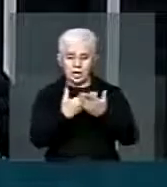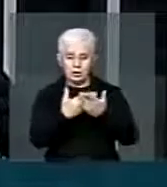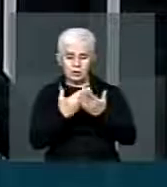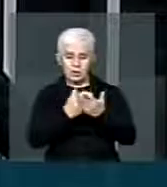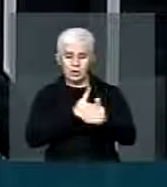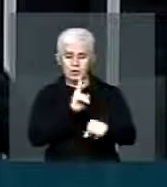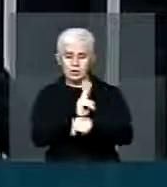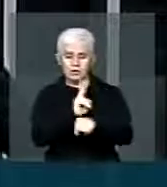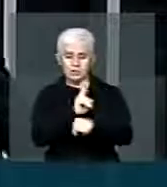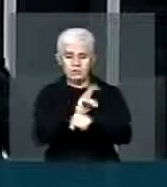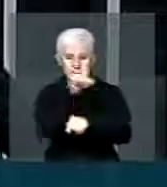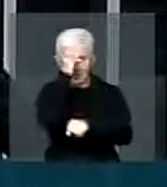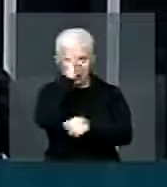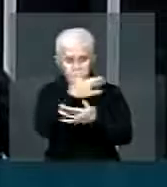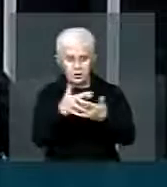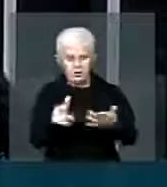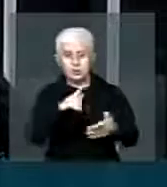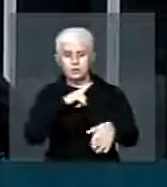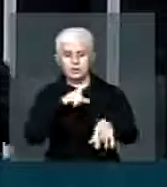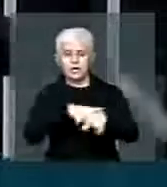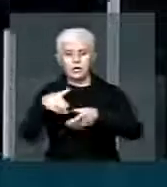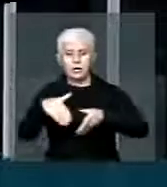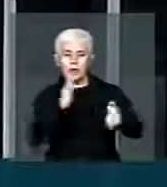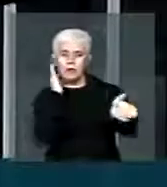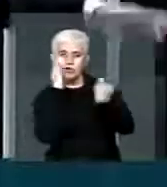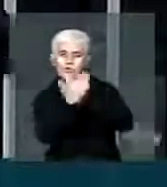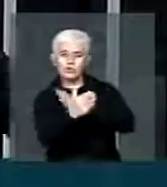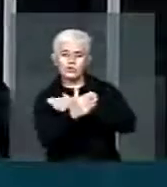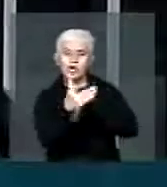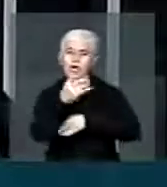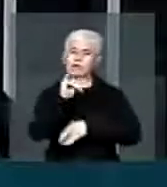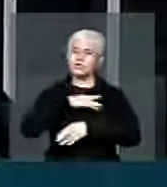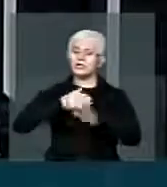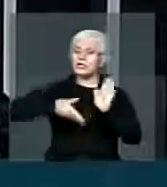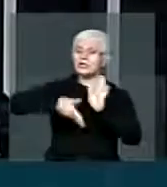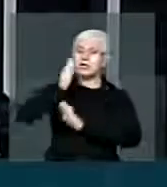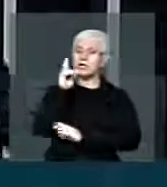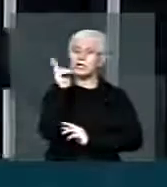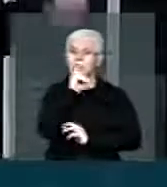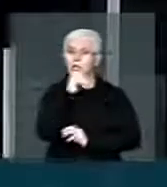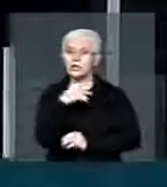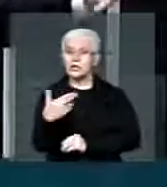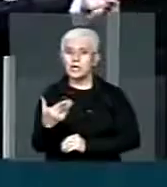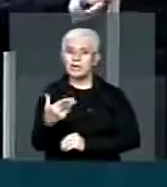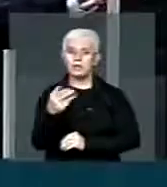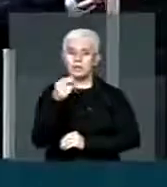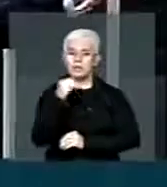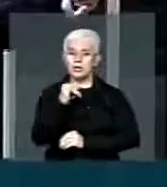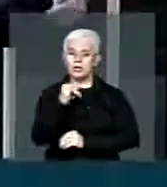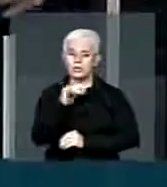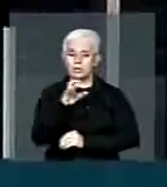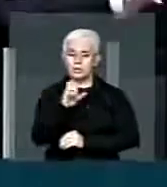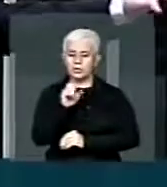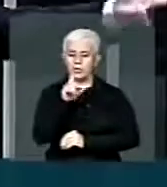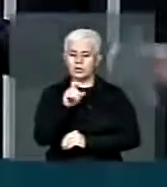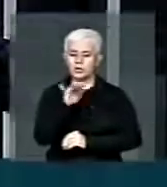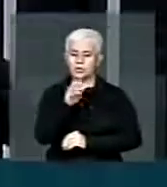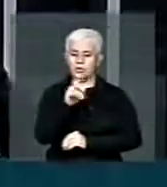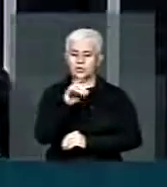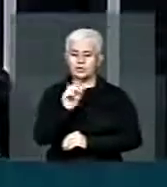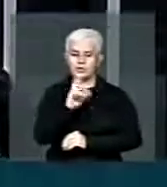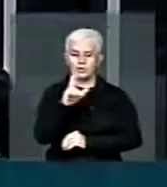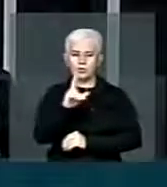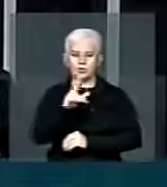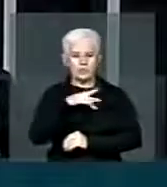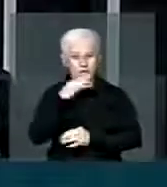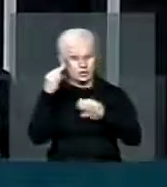se tem uma rota de fuga, se tem uma saída de emergência, se os extintores estão em dia, nunca nos